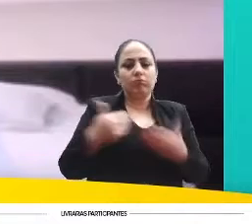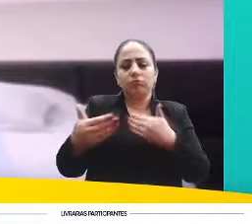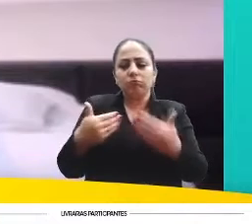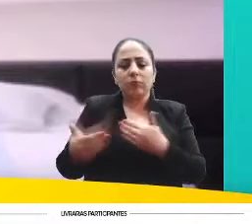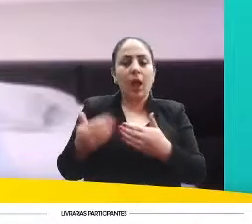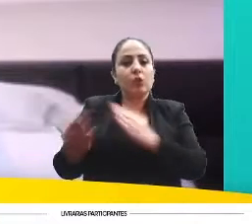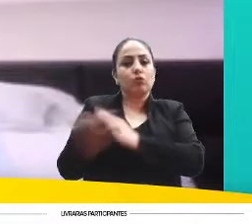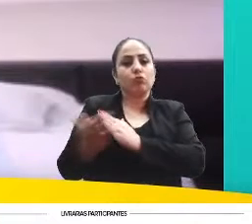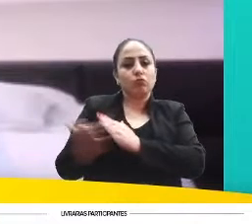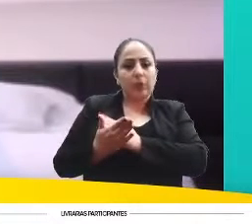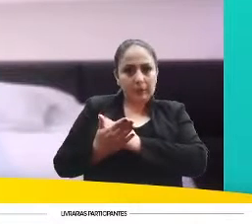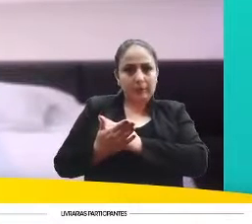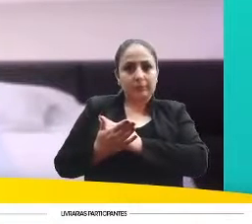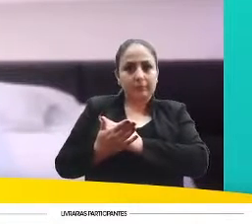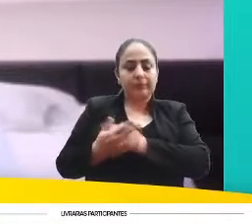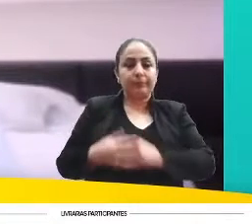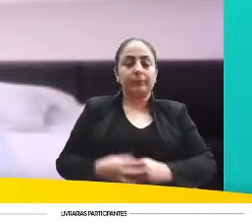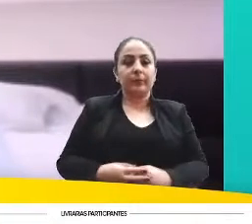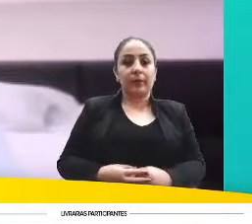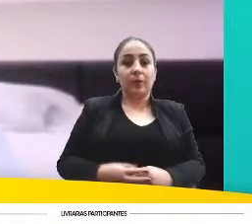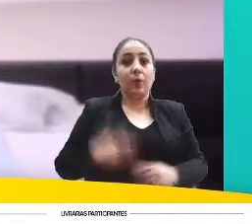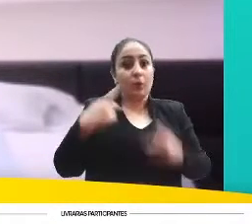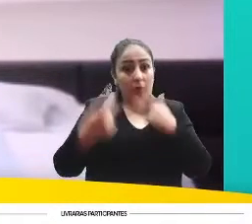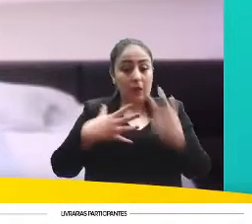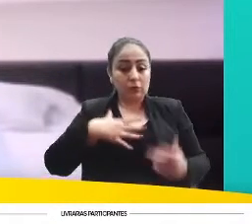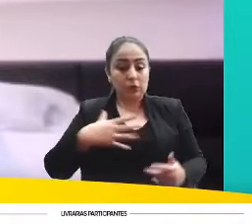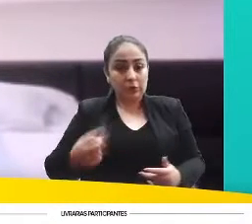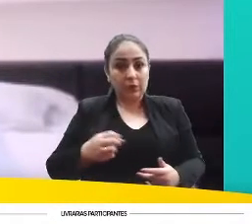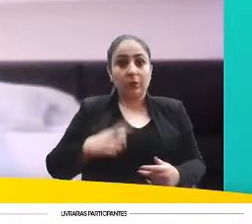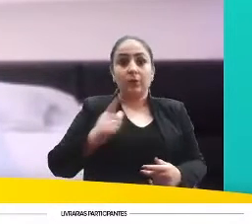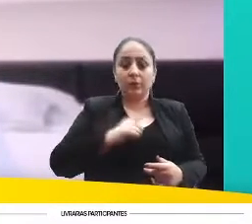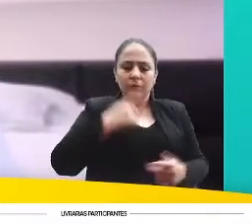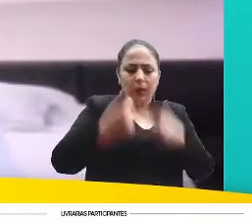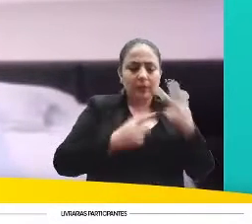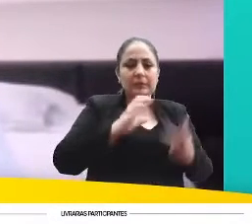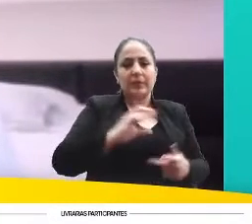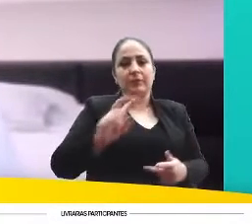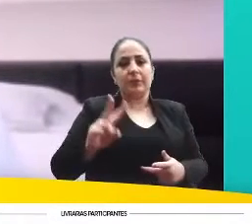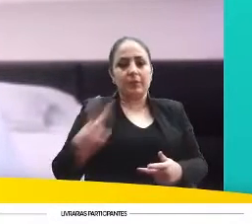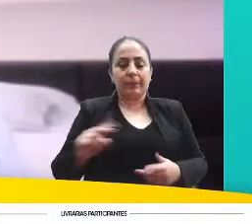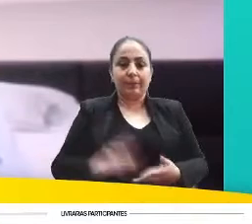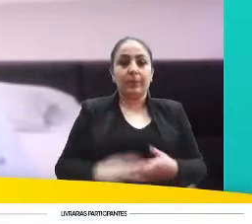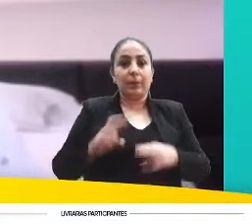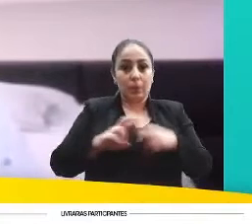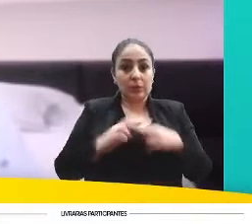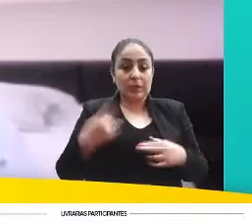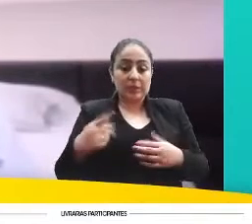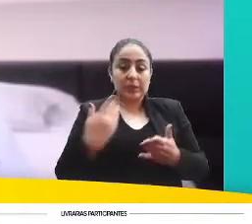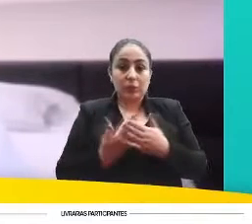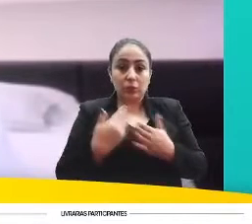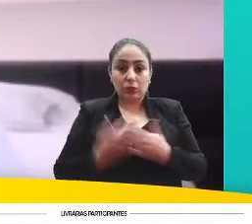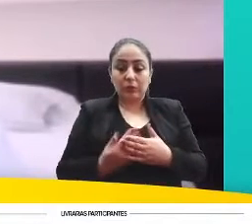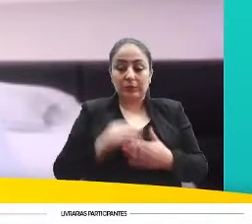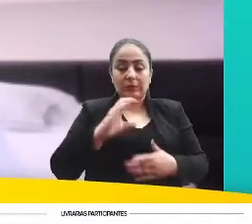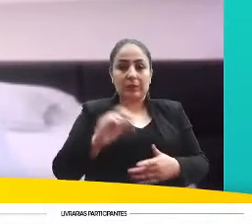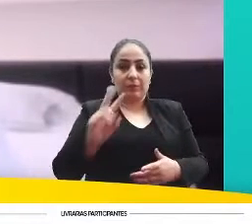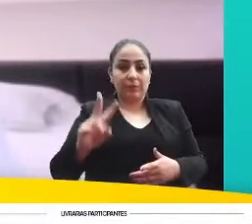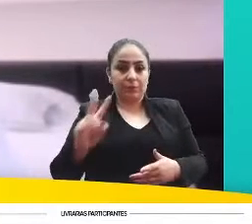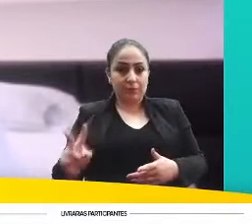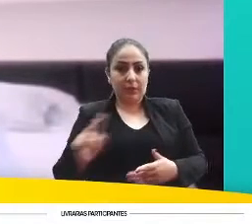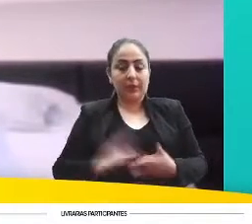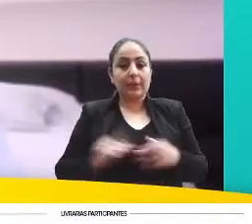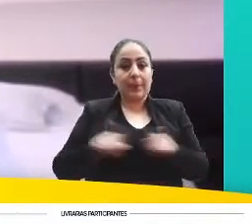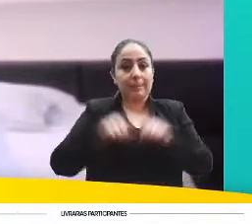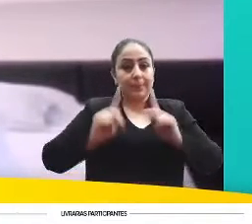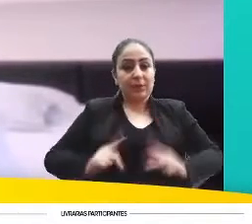procurar ajuda. Então, vamos falar de suicídio, vamos falar de CVV. E esses estudos do CVV e